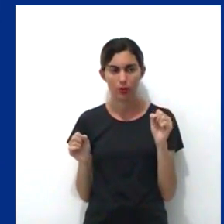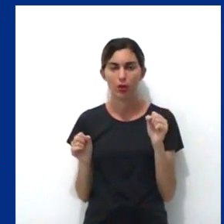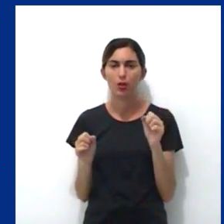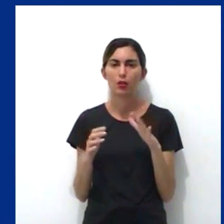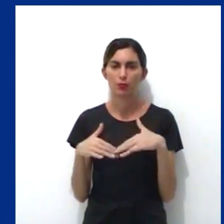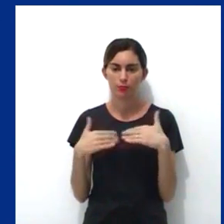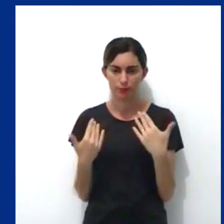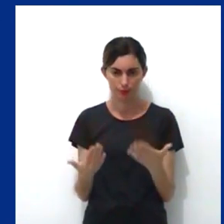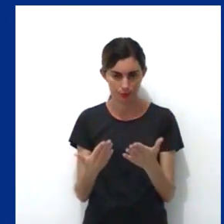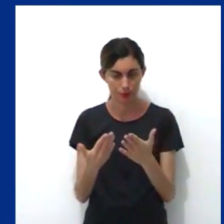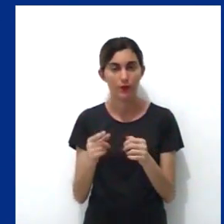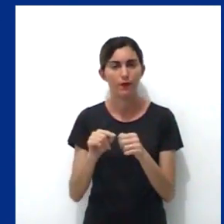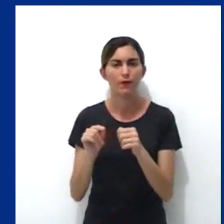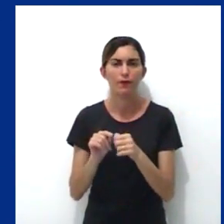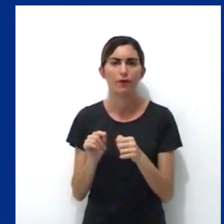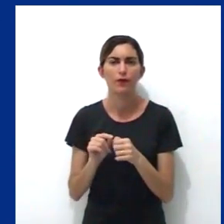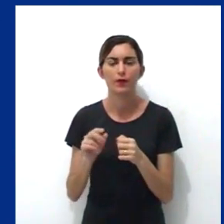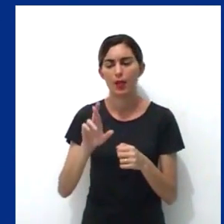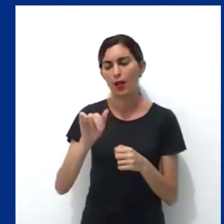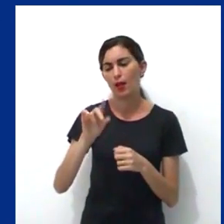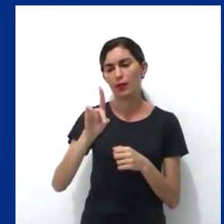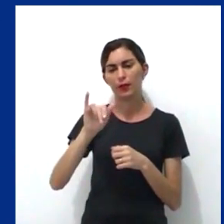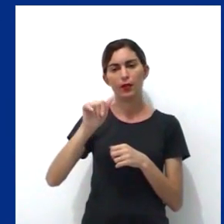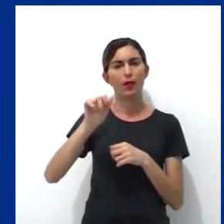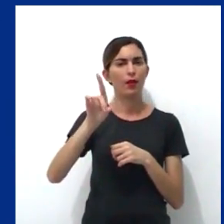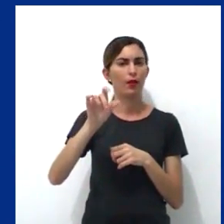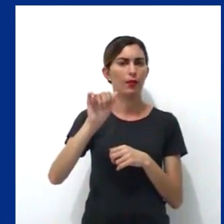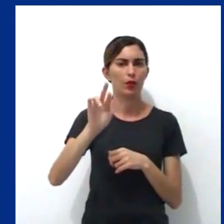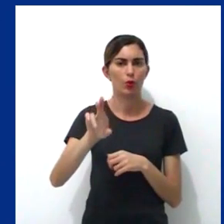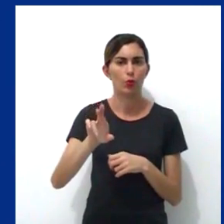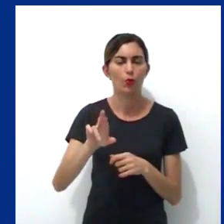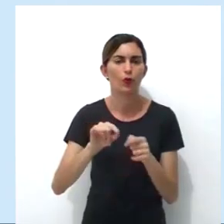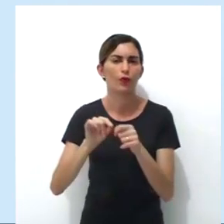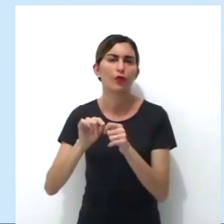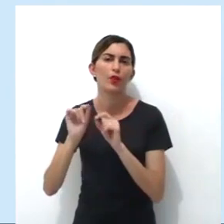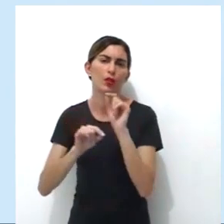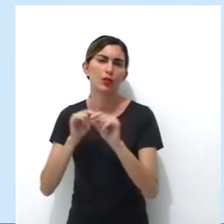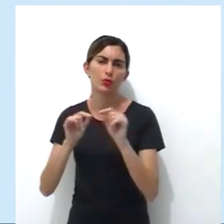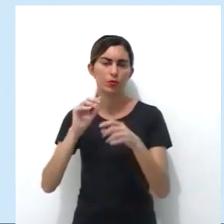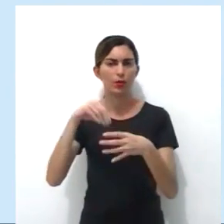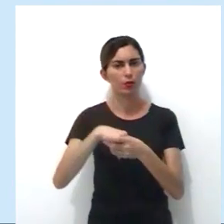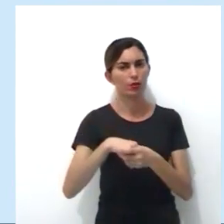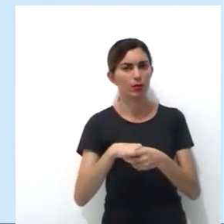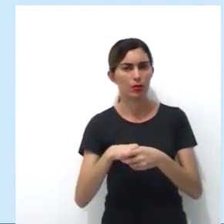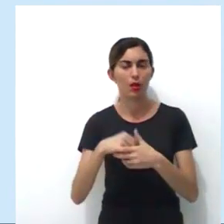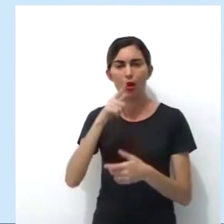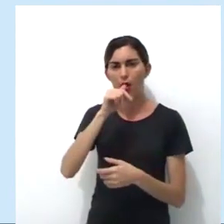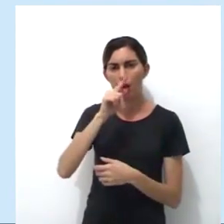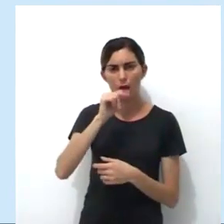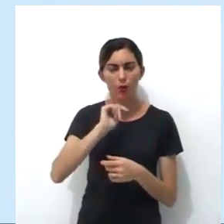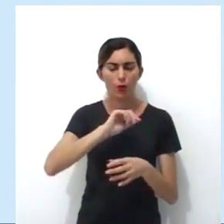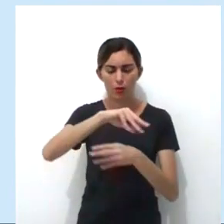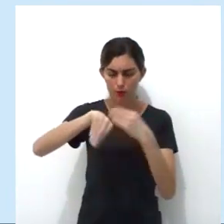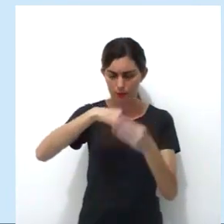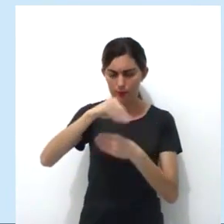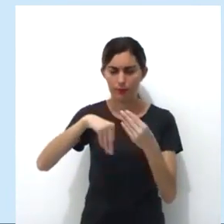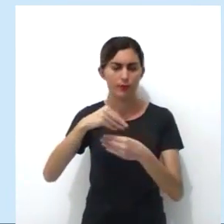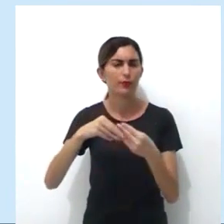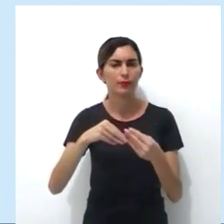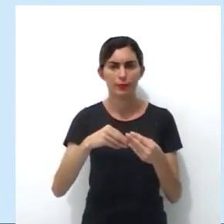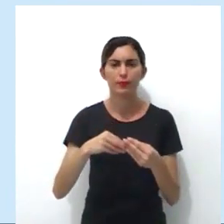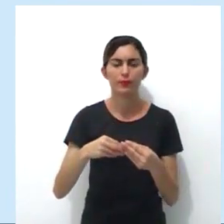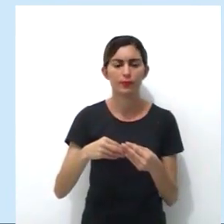que é necessário que ocorra um processo de resfriamento do motor. Então, na imagem aí vocês estão vendo o